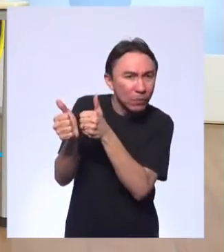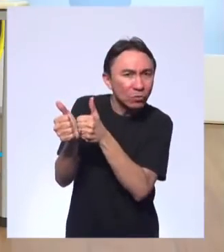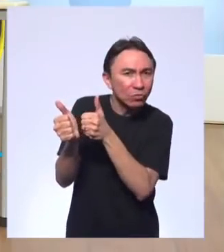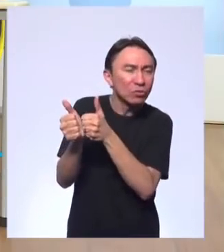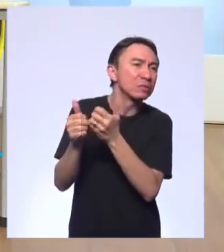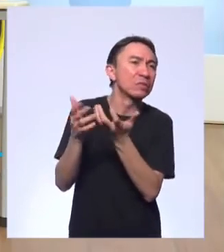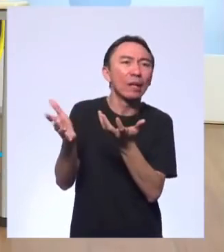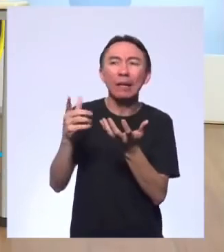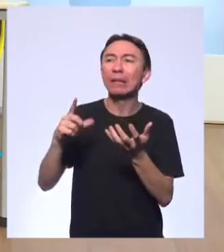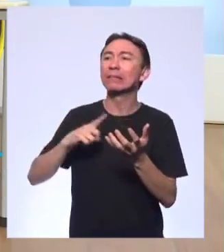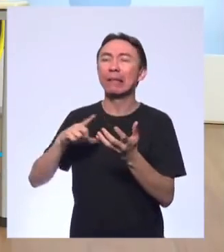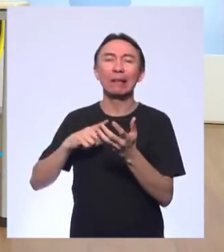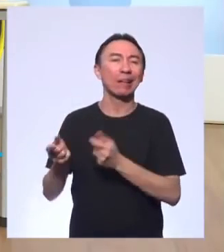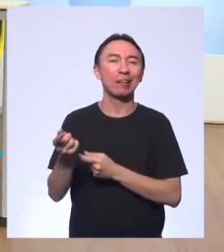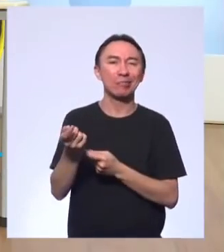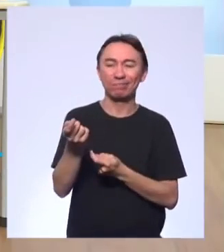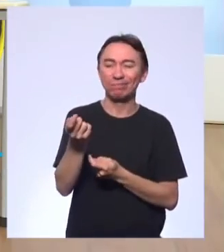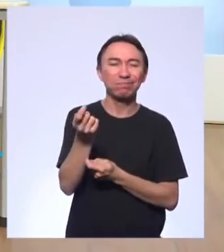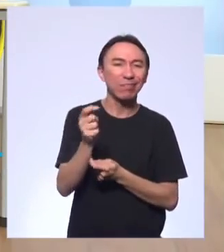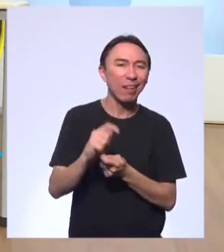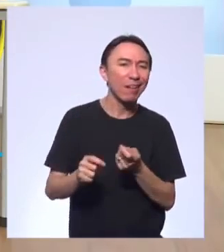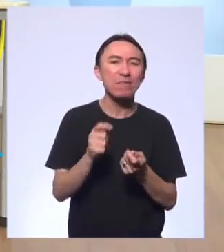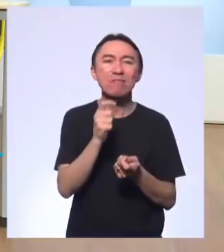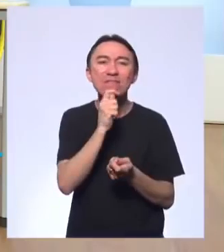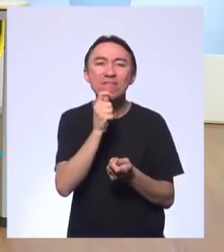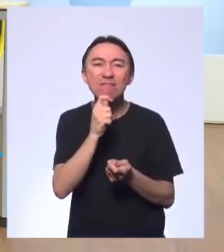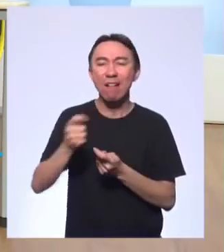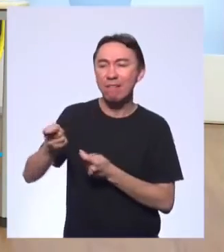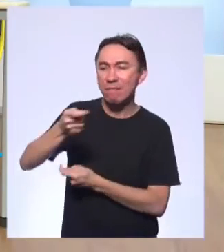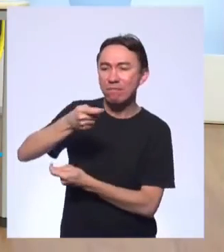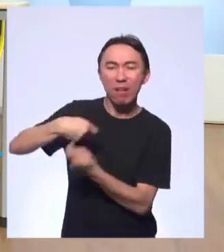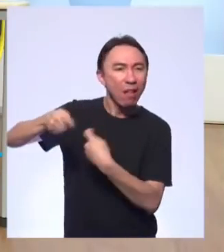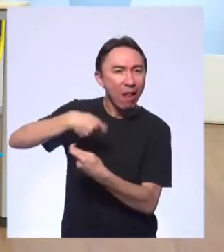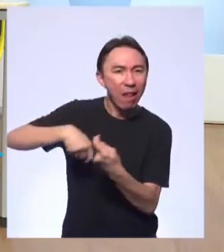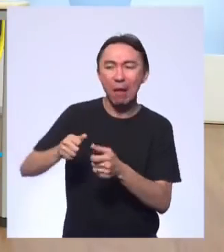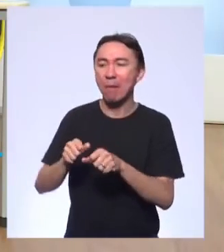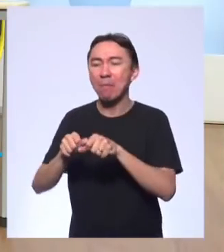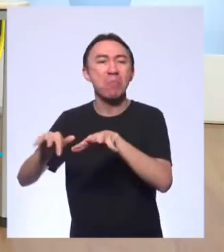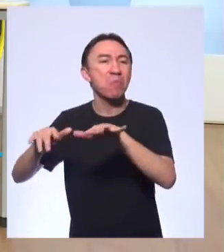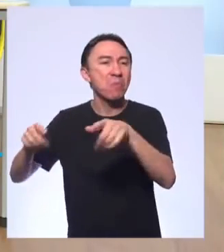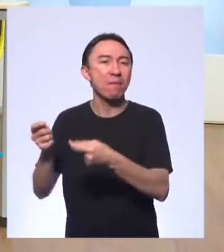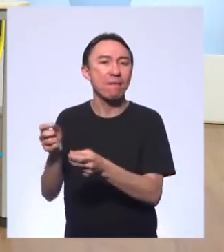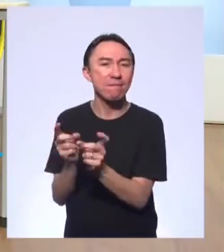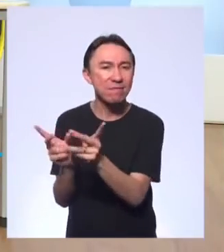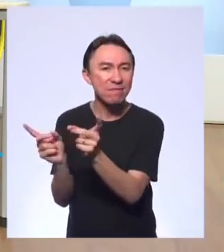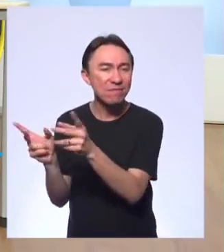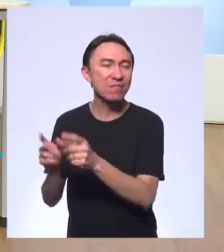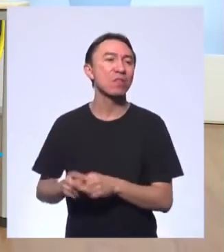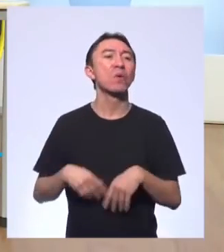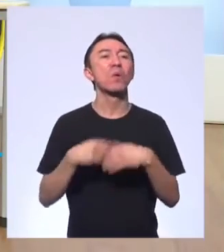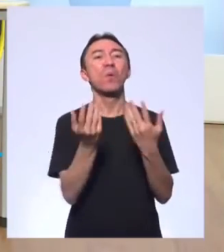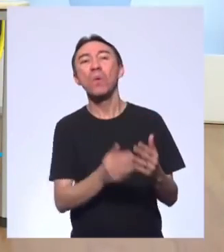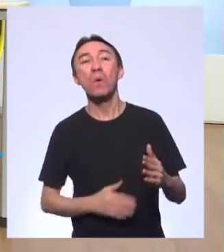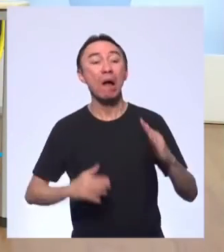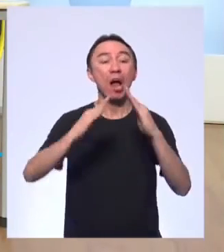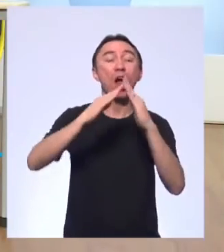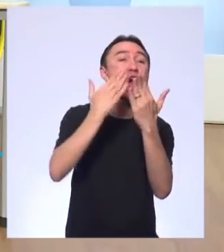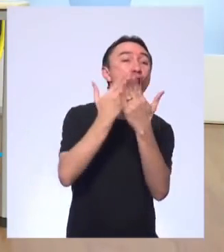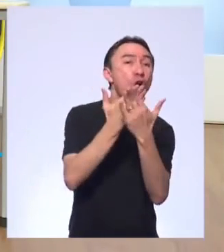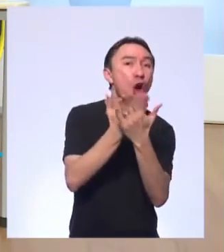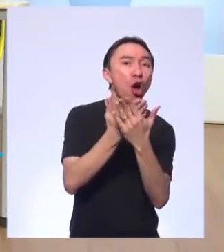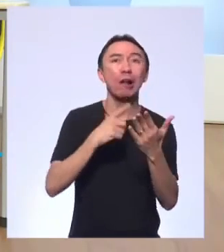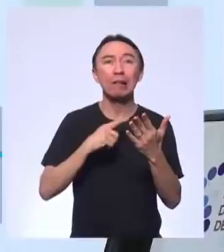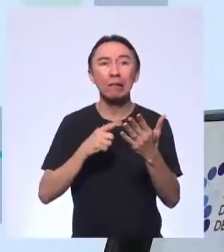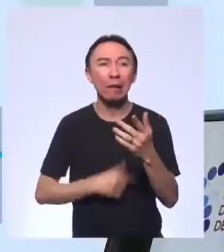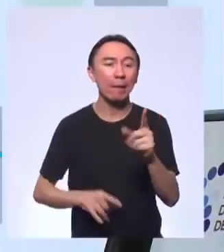ali, né, distribuição de drogas. De repente, ele está excluído dos amigos na escola, sofre alguma situação de bullying, está